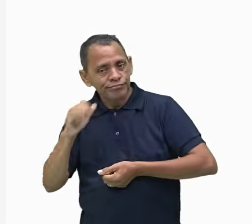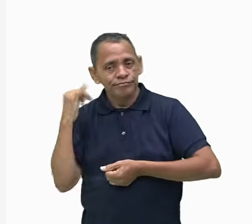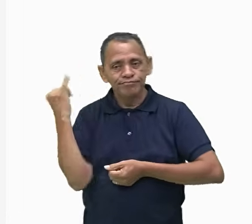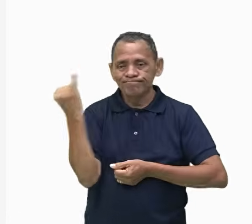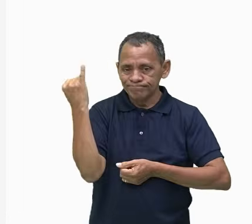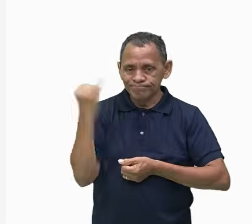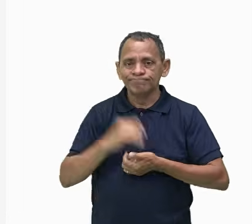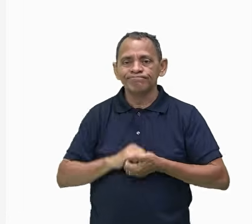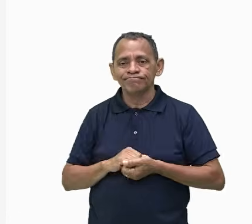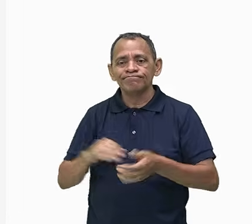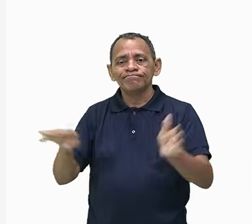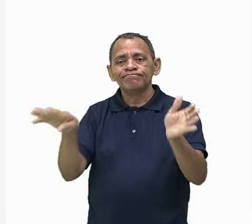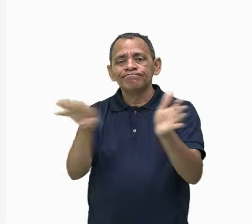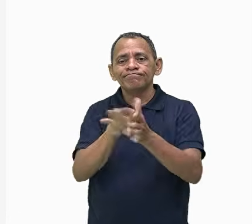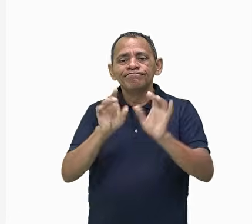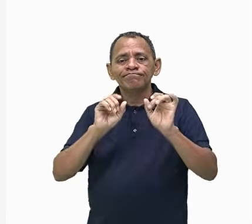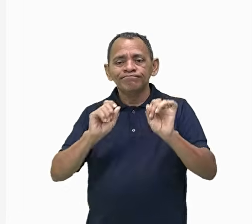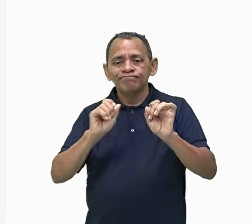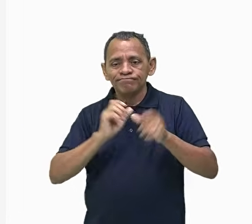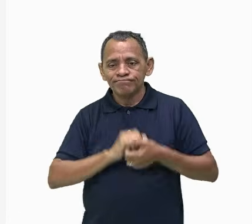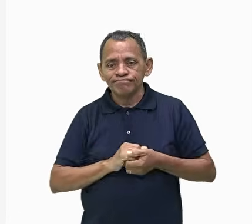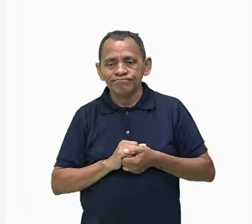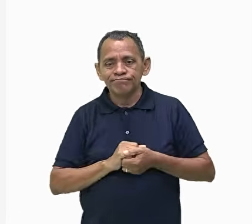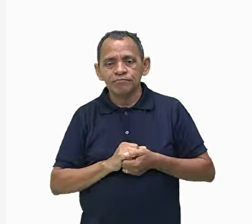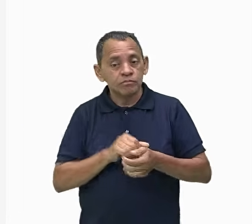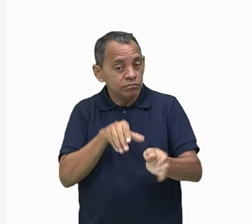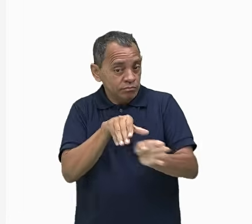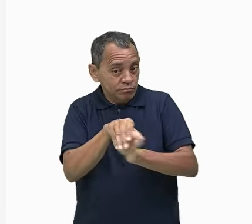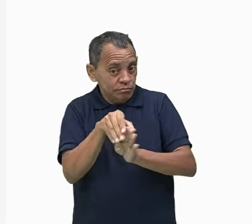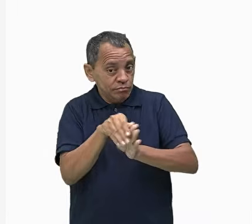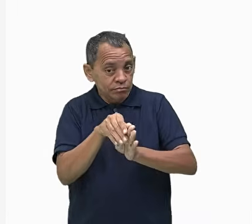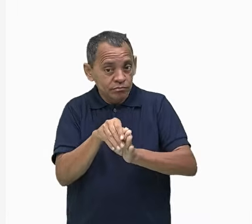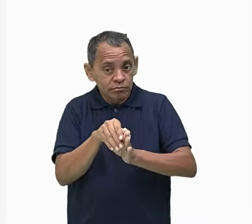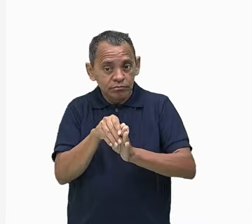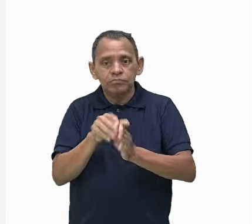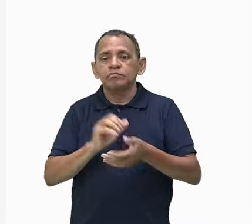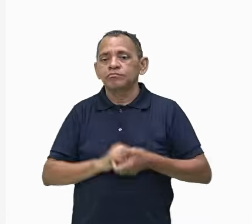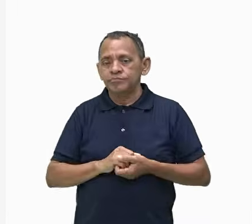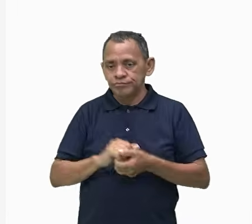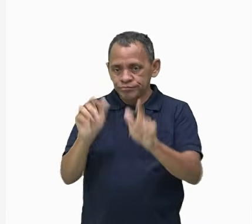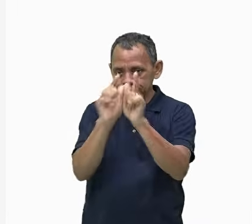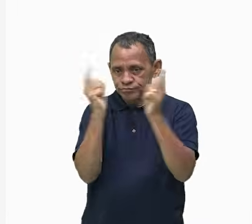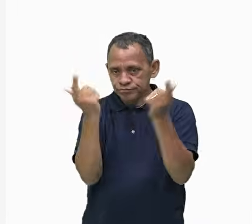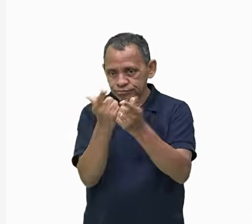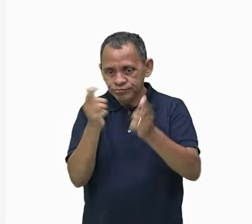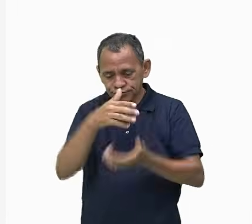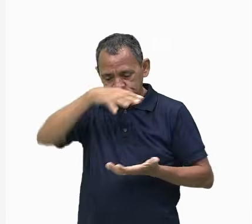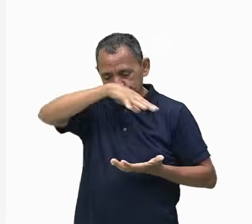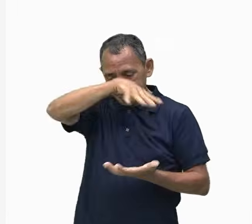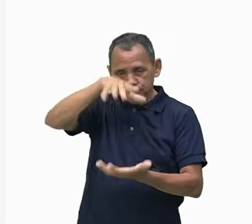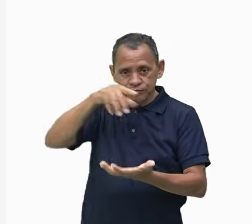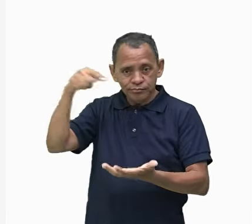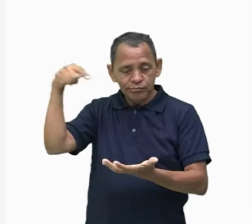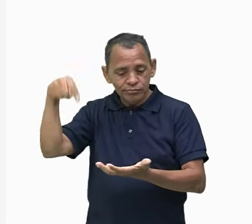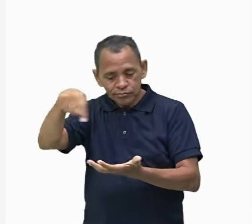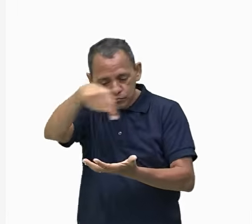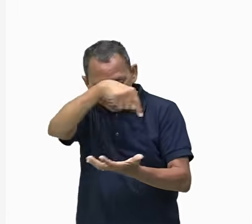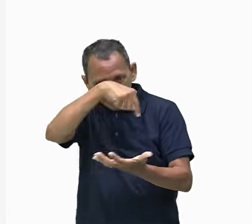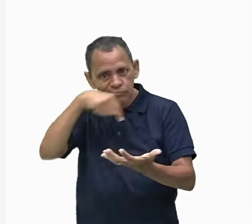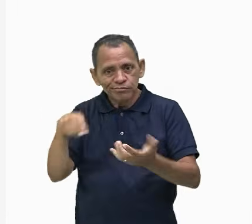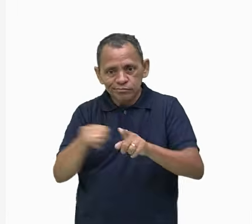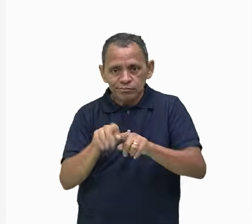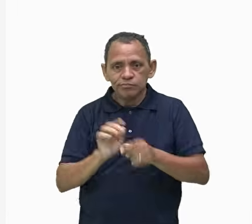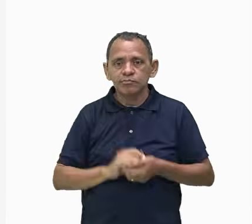para chegar ao quê? A uma orientação geográfica, em espaço que mais amplos, porque,